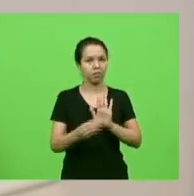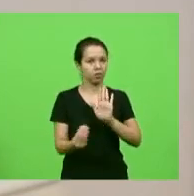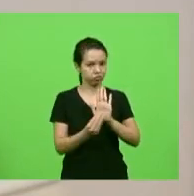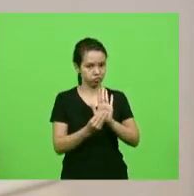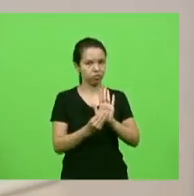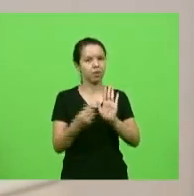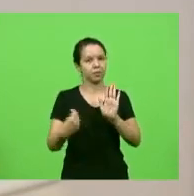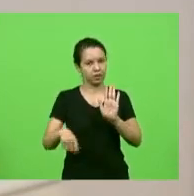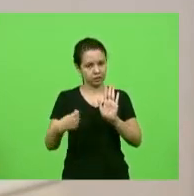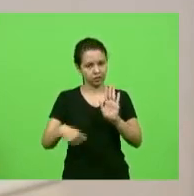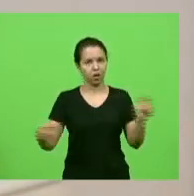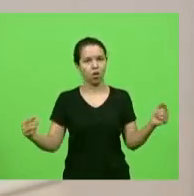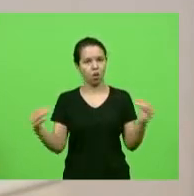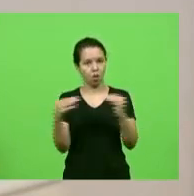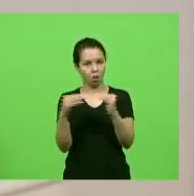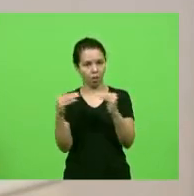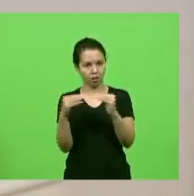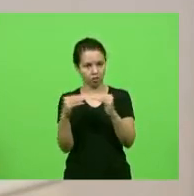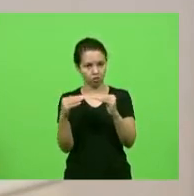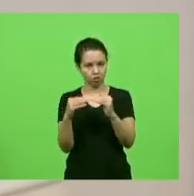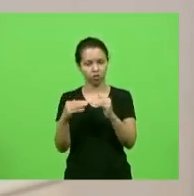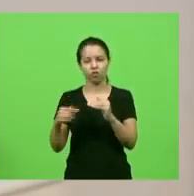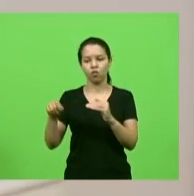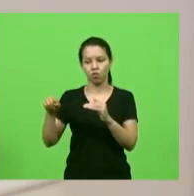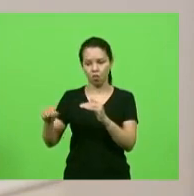as ilicitudes descritas na Lei